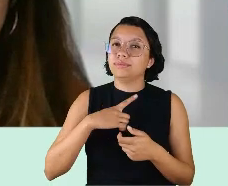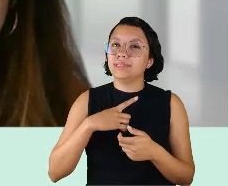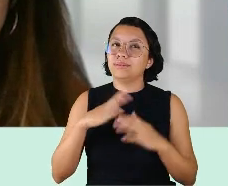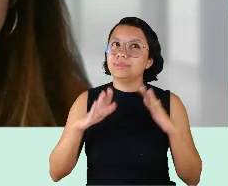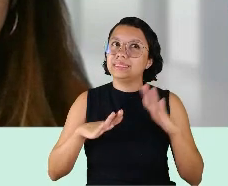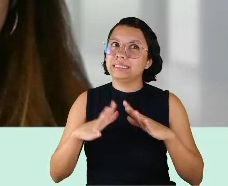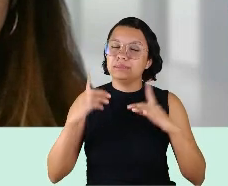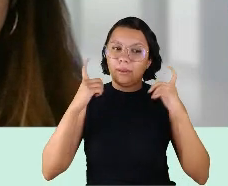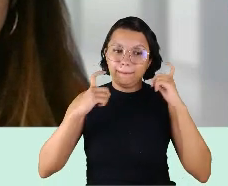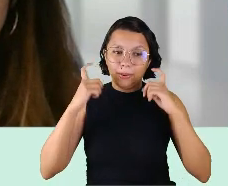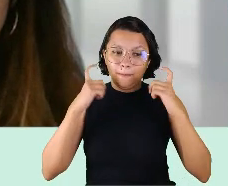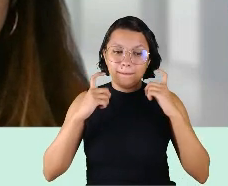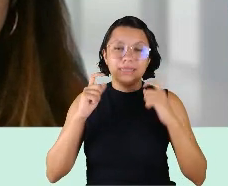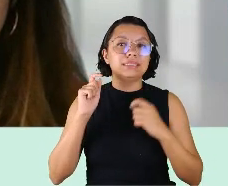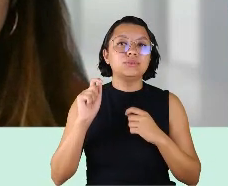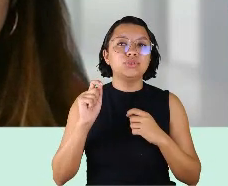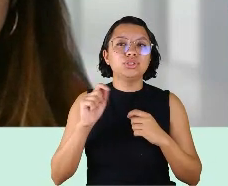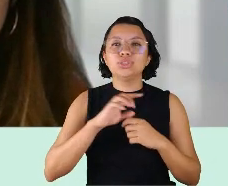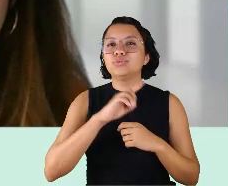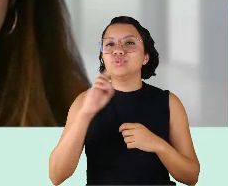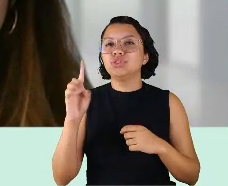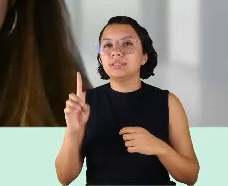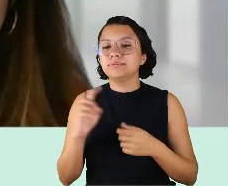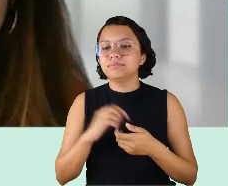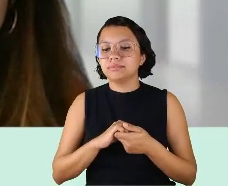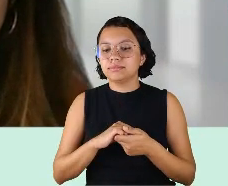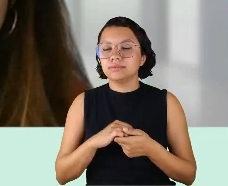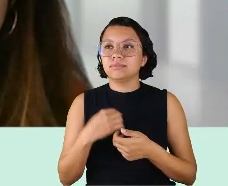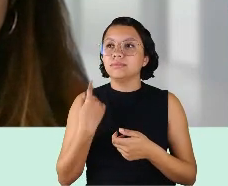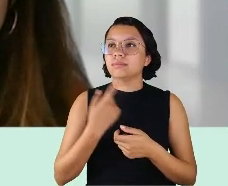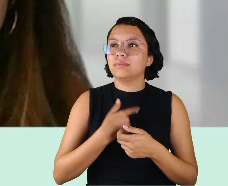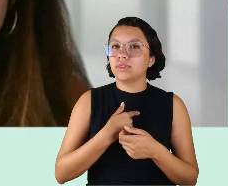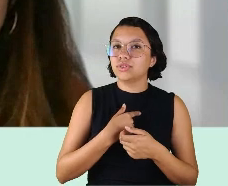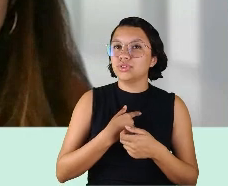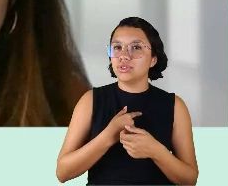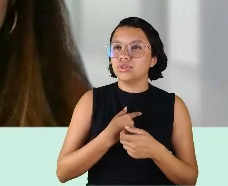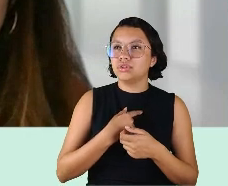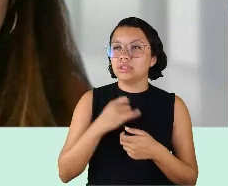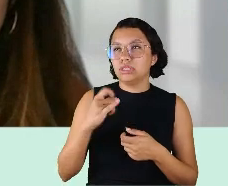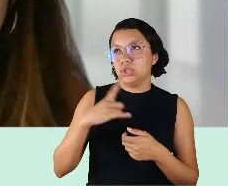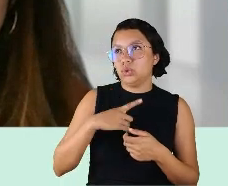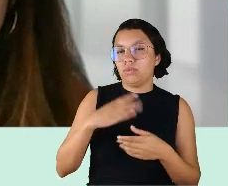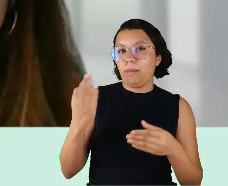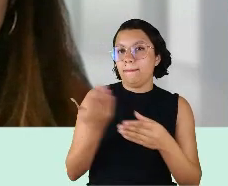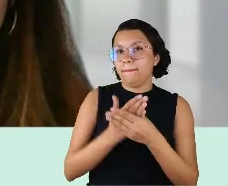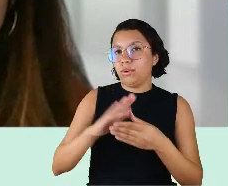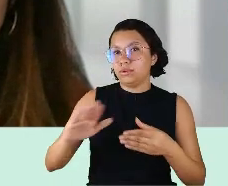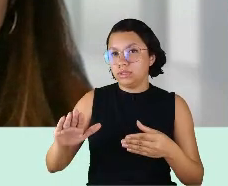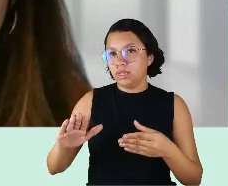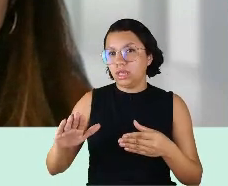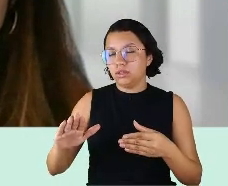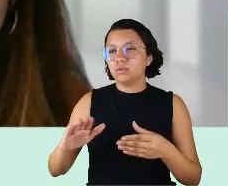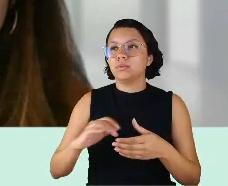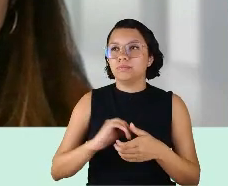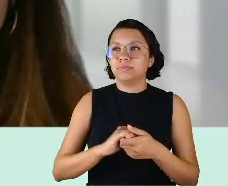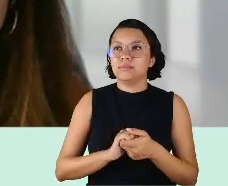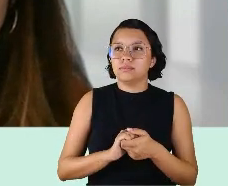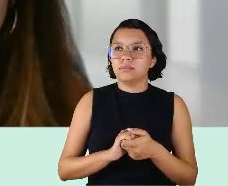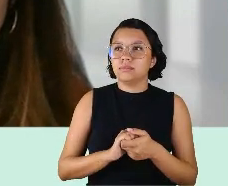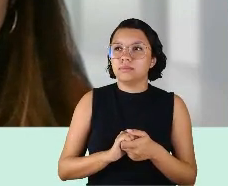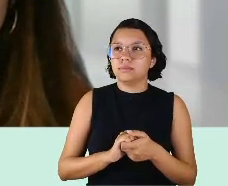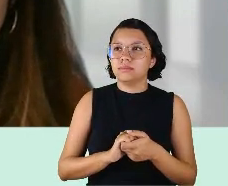Eu tenho, assim, uma preocupação de que um dia a gente, né, se tiver um processo aí